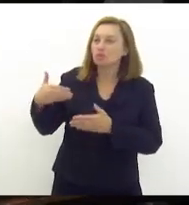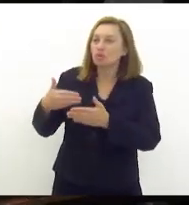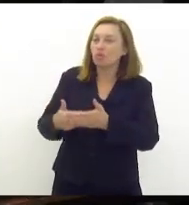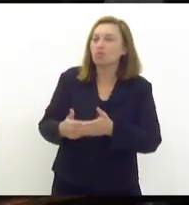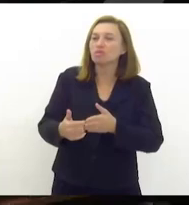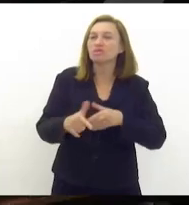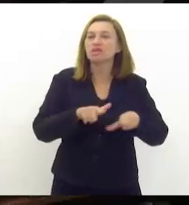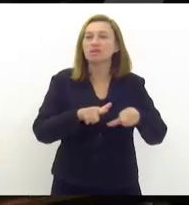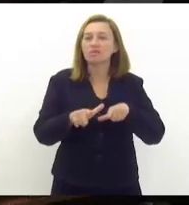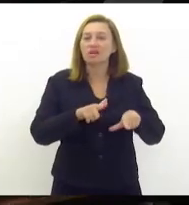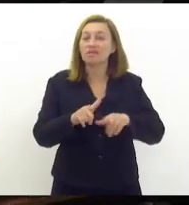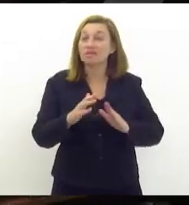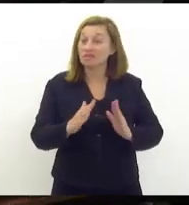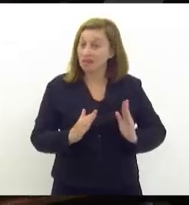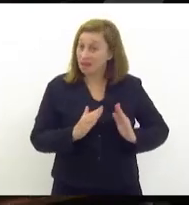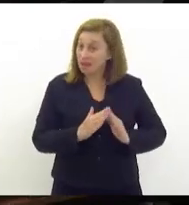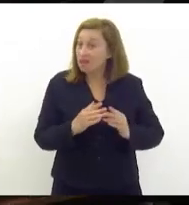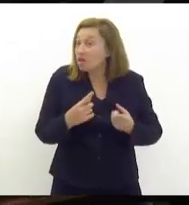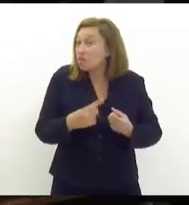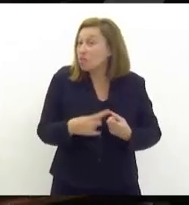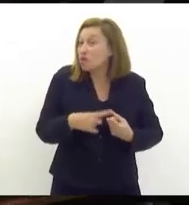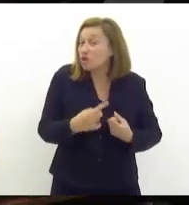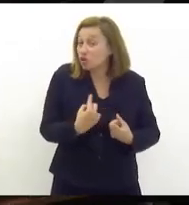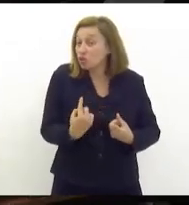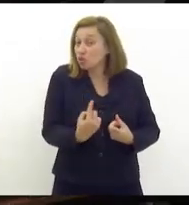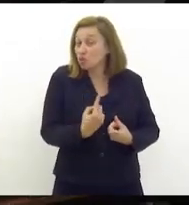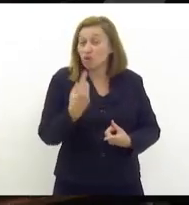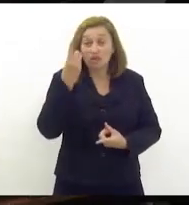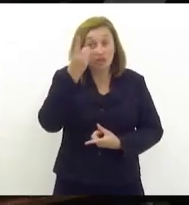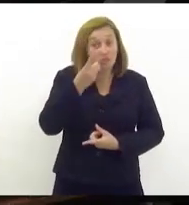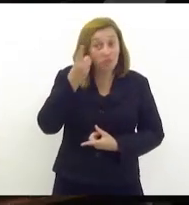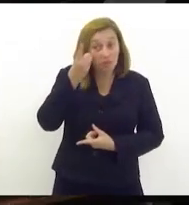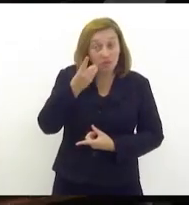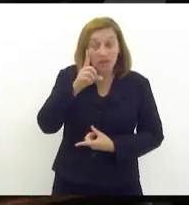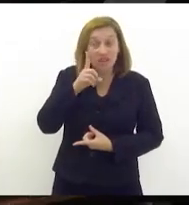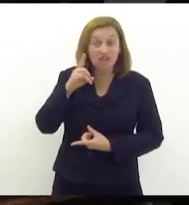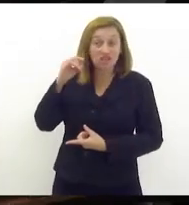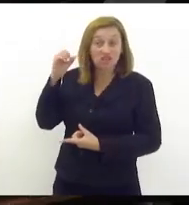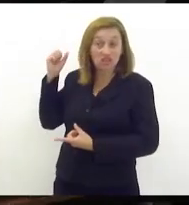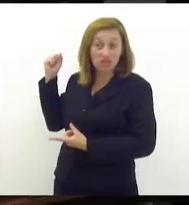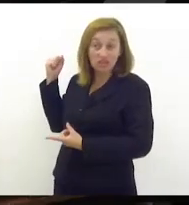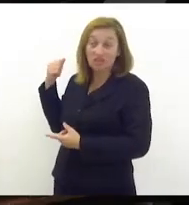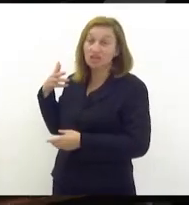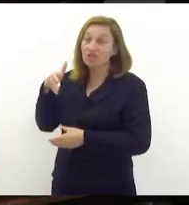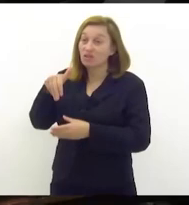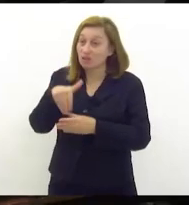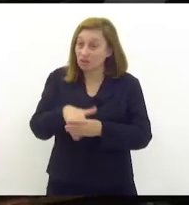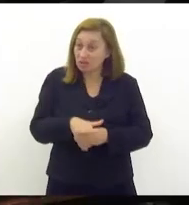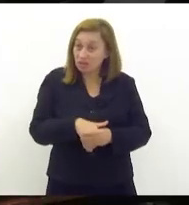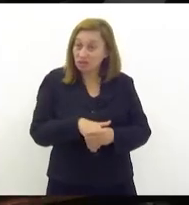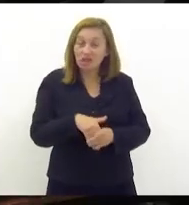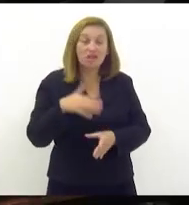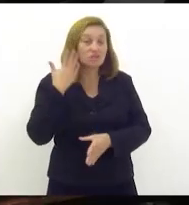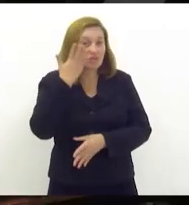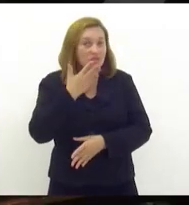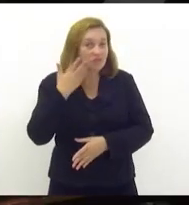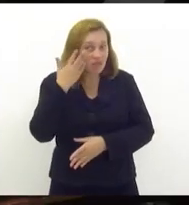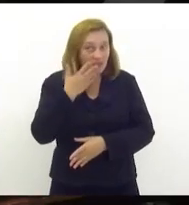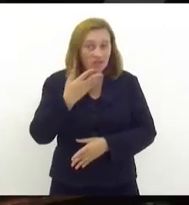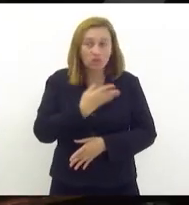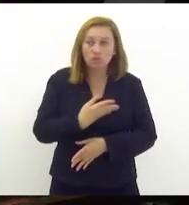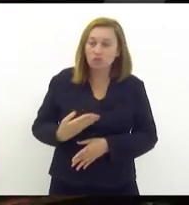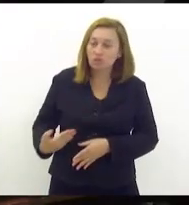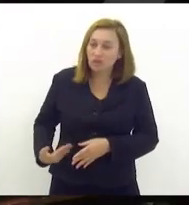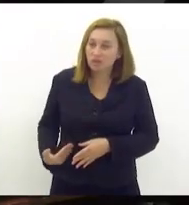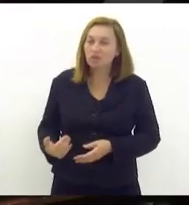mandatos desta casa porque nós Deputado Há dias atrás voltamos a mensagem do